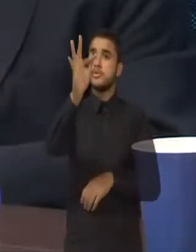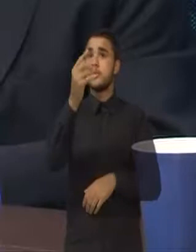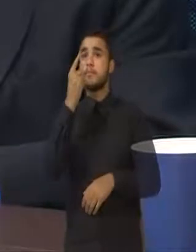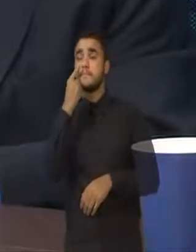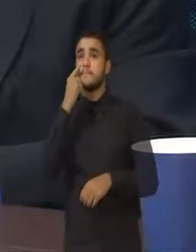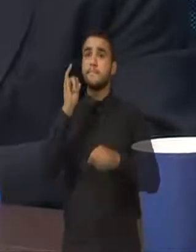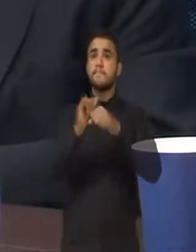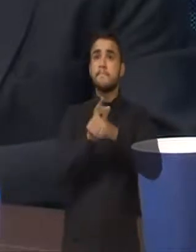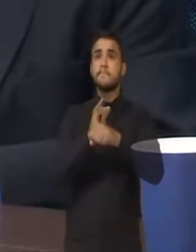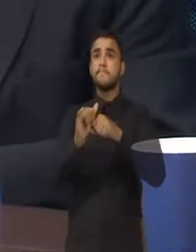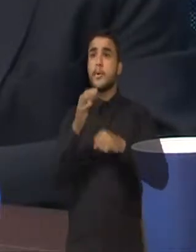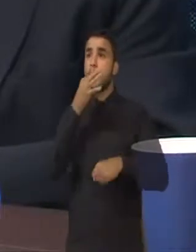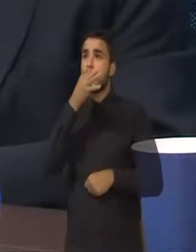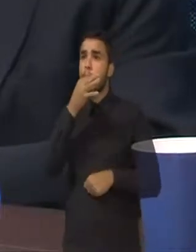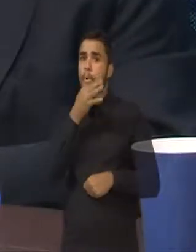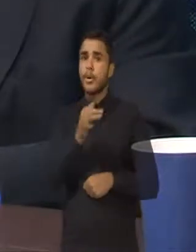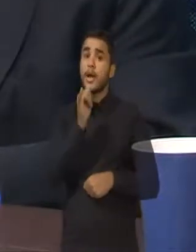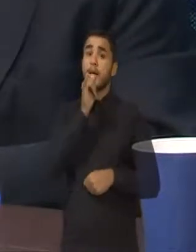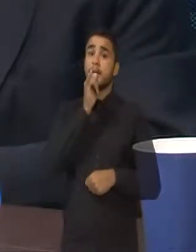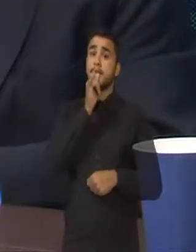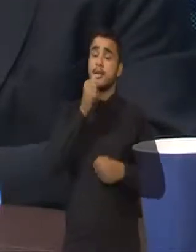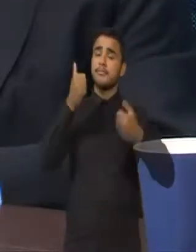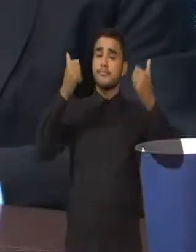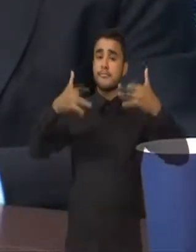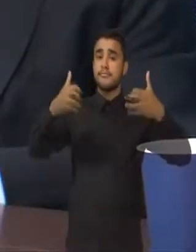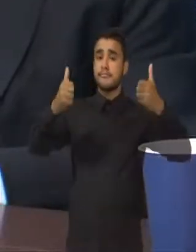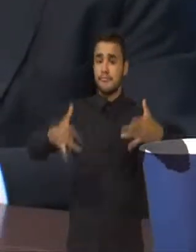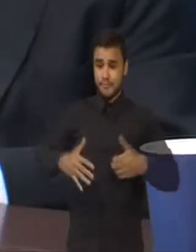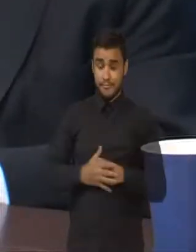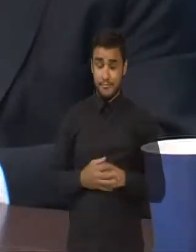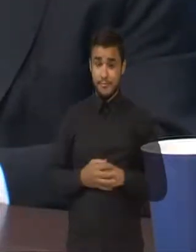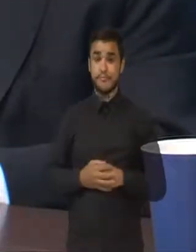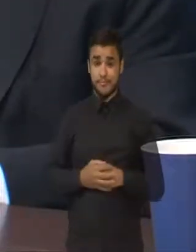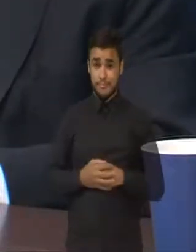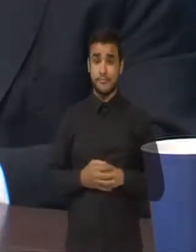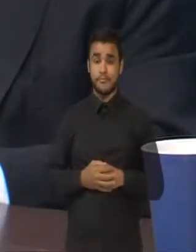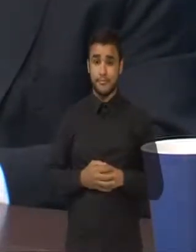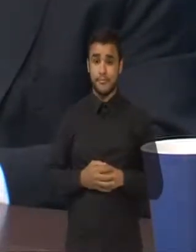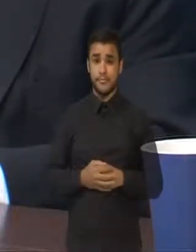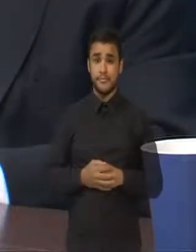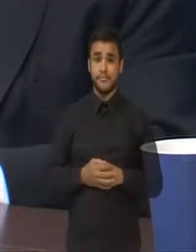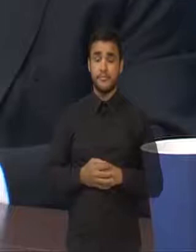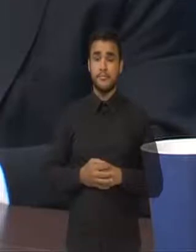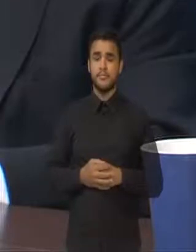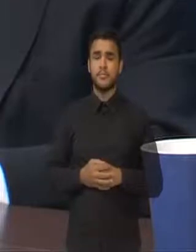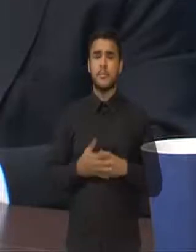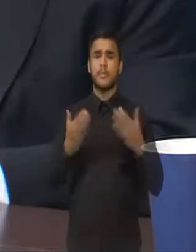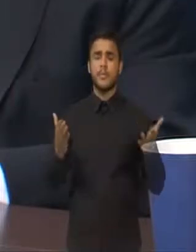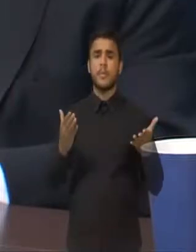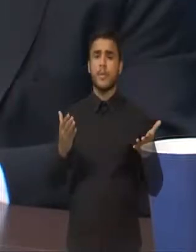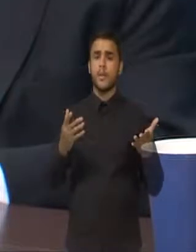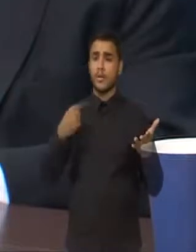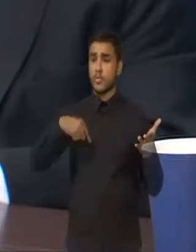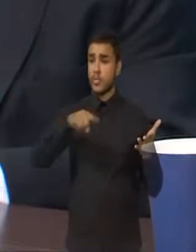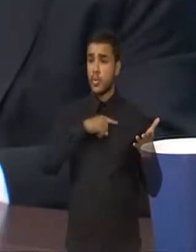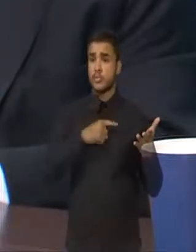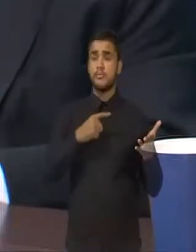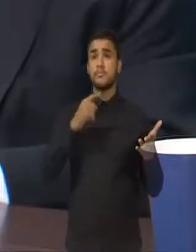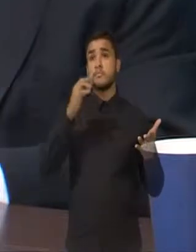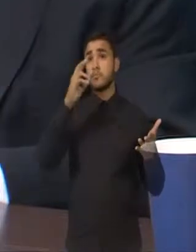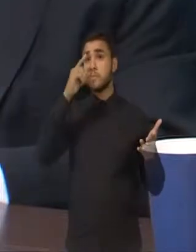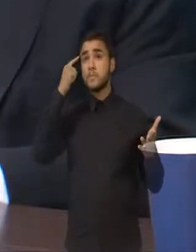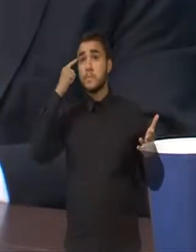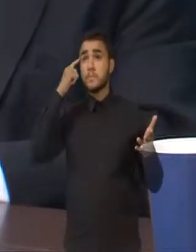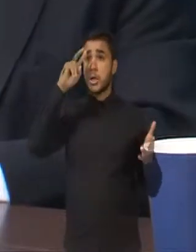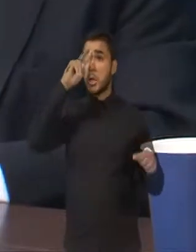estaremos fazendo o que seria a essência da filosofia e também da ciência. E estamos conjecturando sobre o futuro. Você